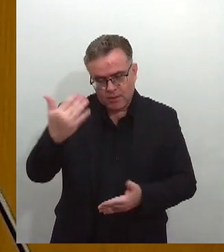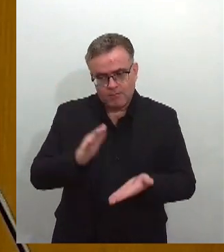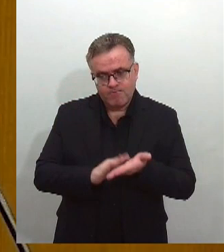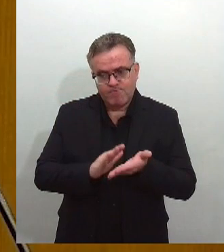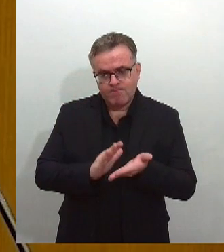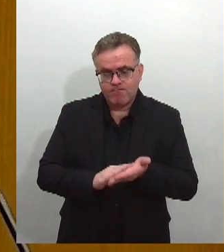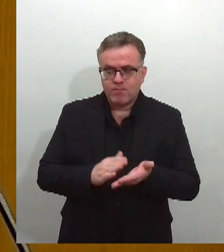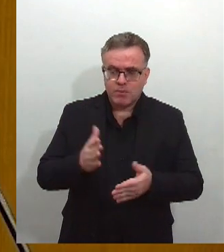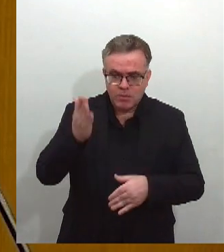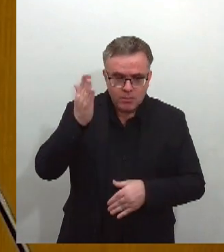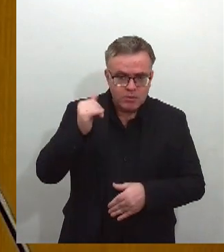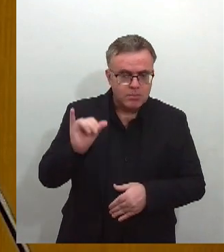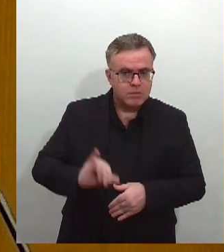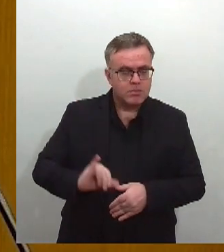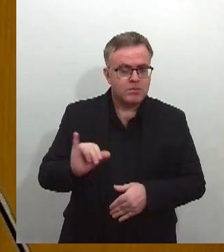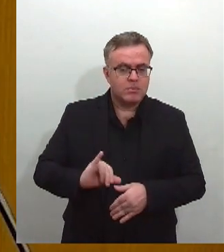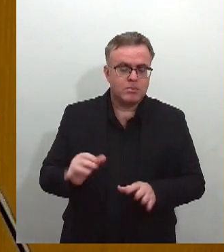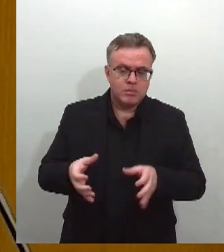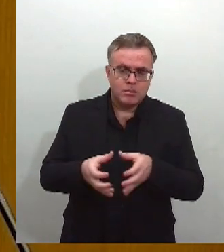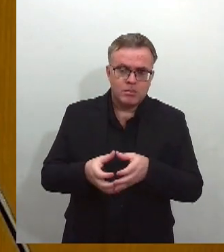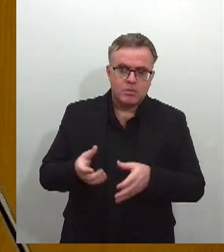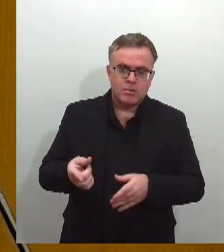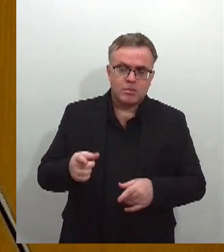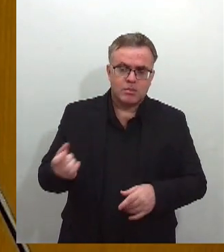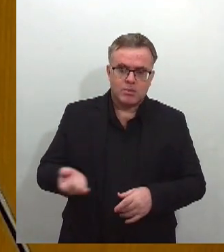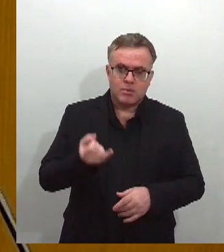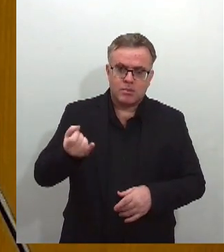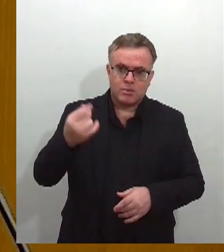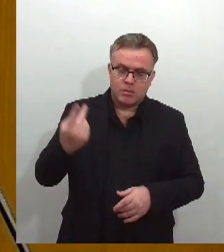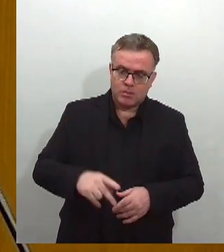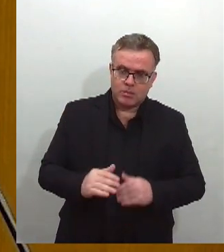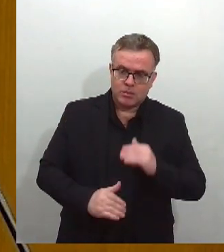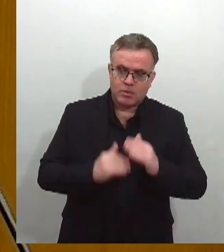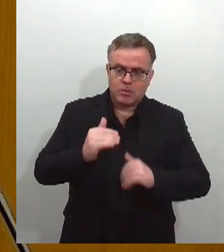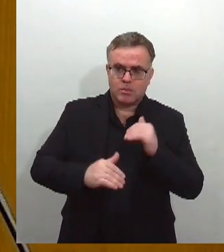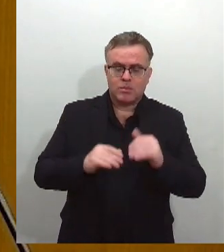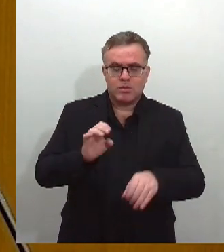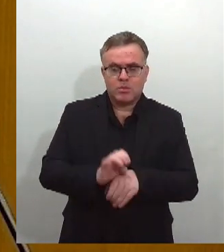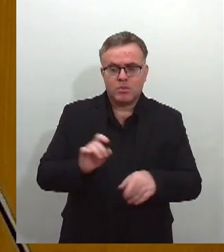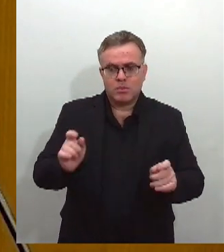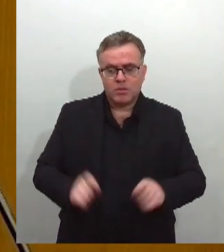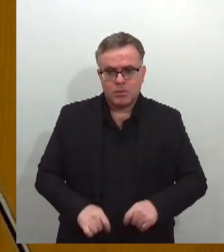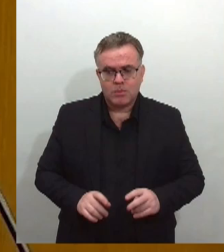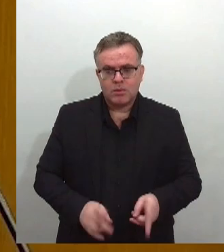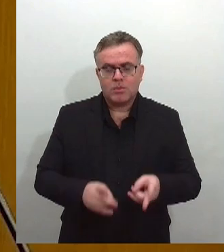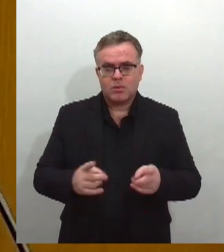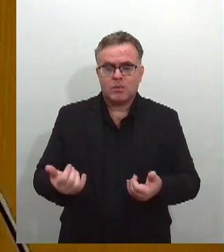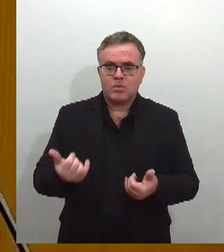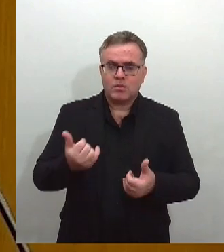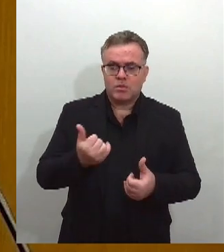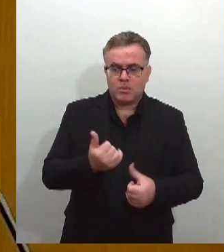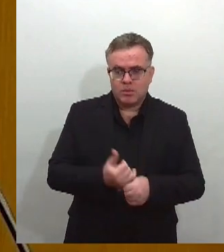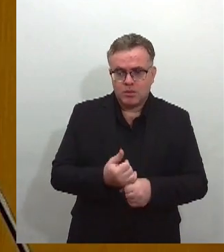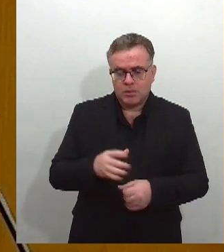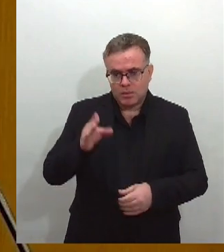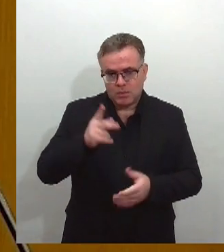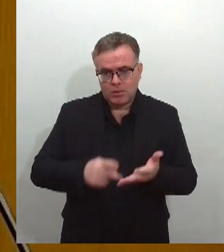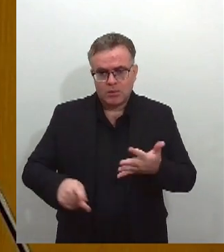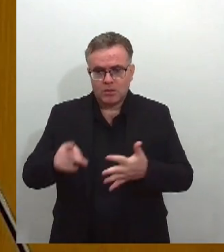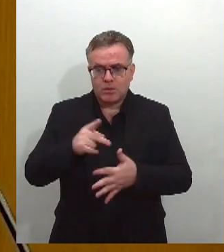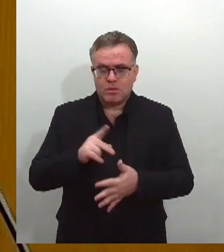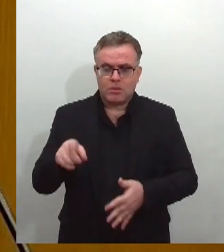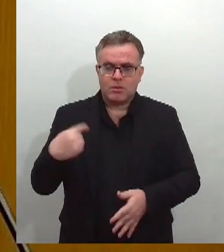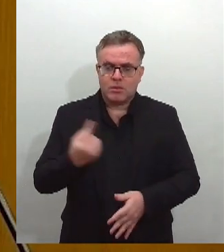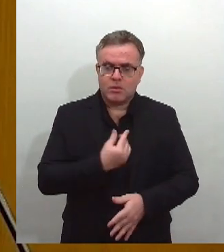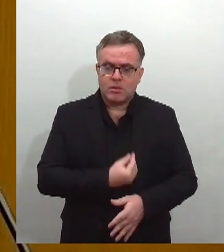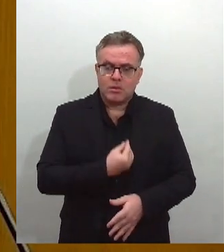da companhia para o desenvolvimento do nosso Estado e quanto tem ao longo de sua história sendo primordial para a nossa gente. E